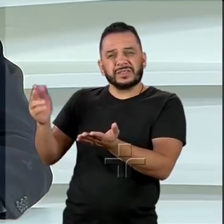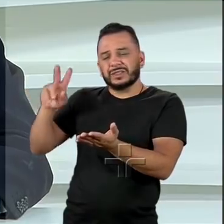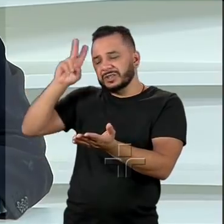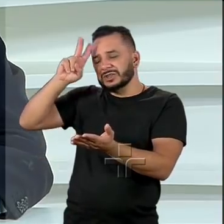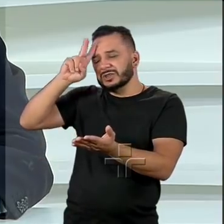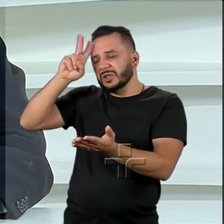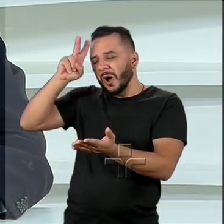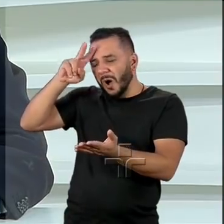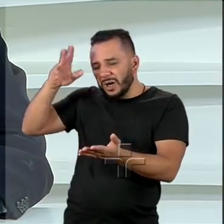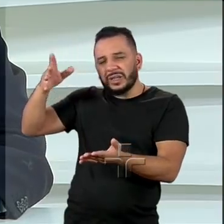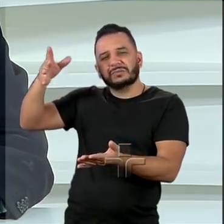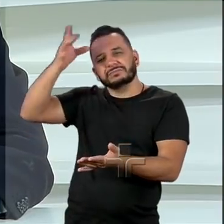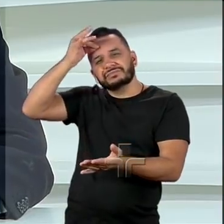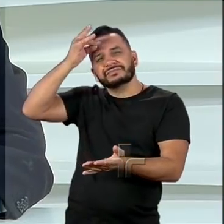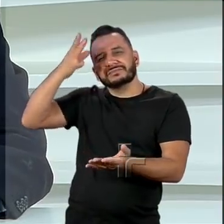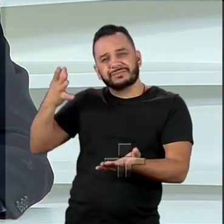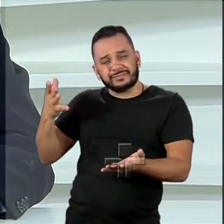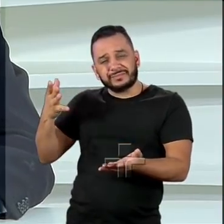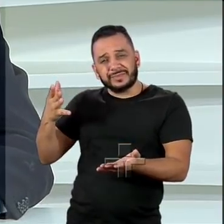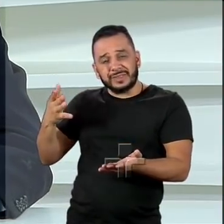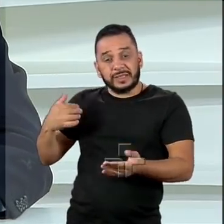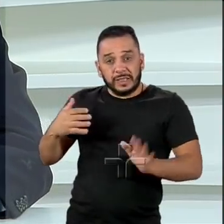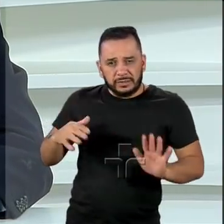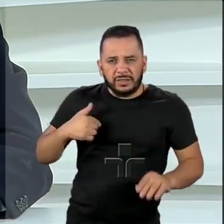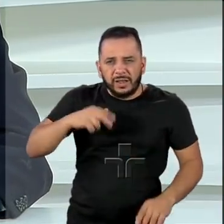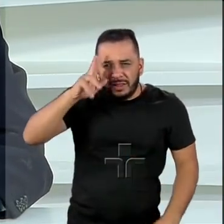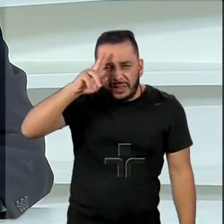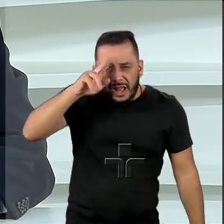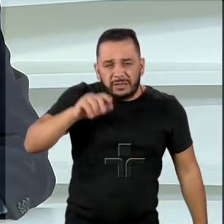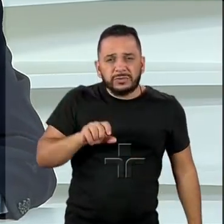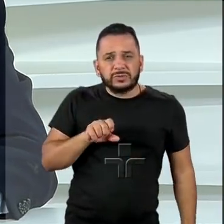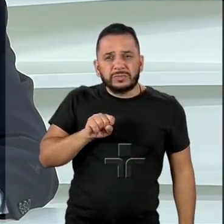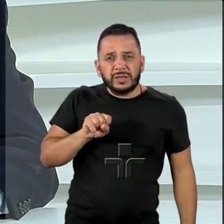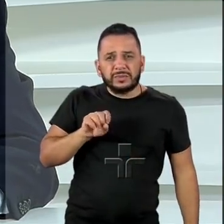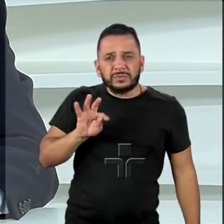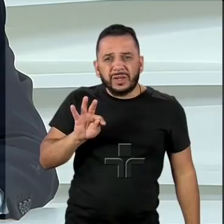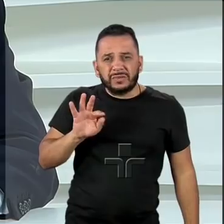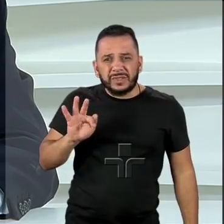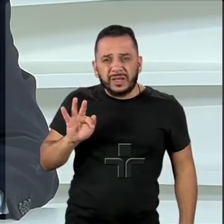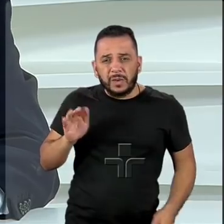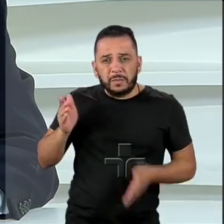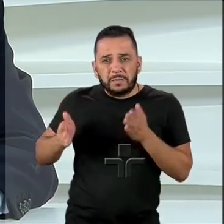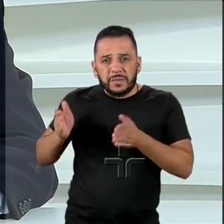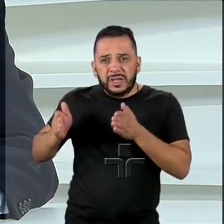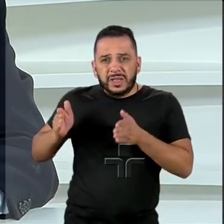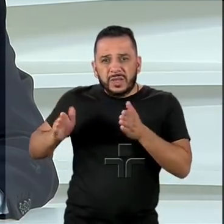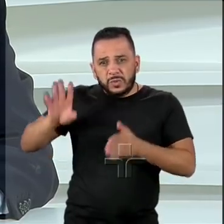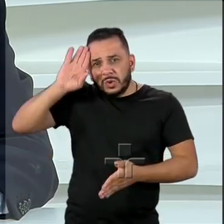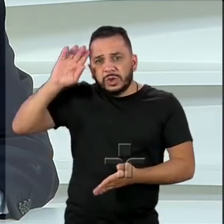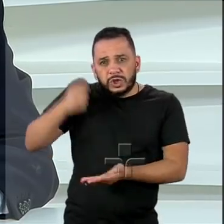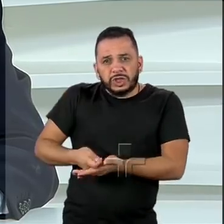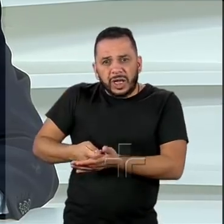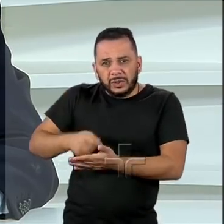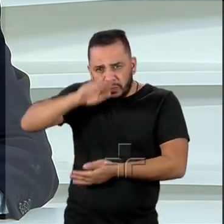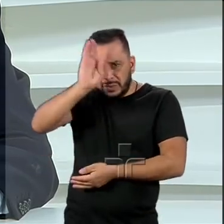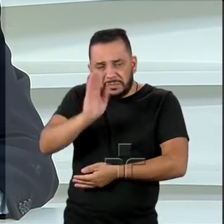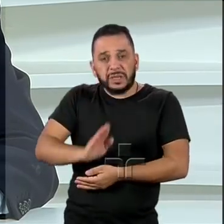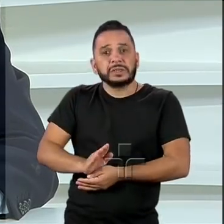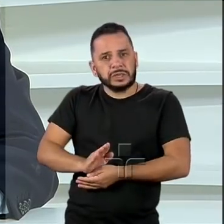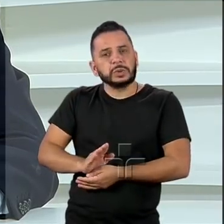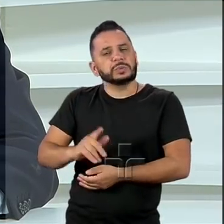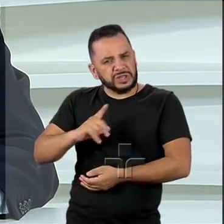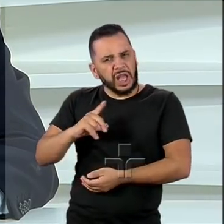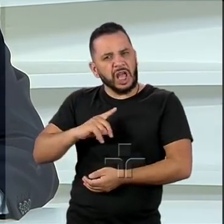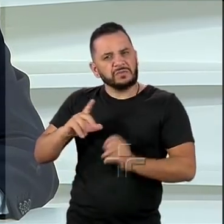o Supremo tomou posições corajosas de independência. O ministro Adalto Lúcio Cardoso, por